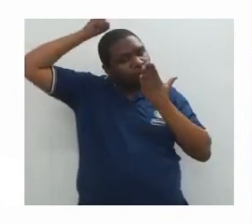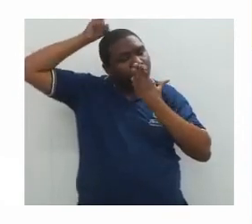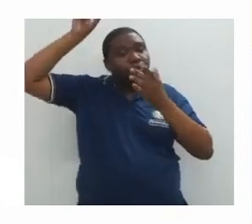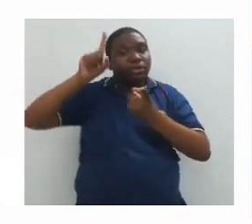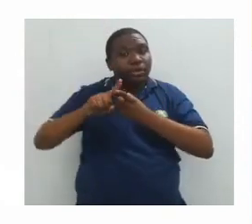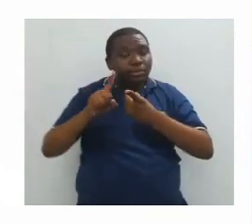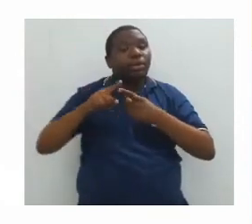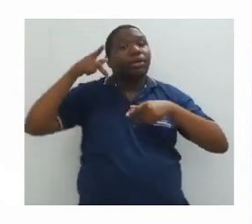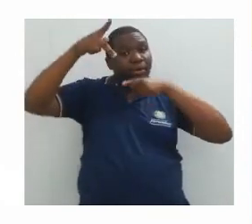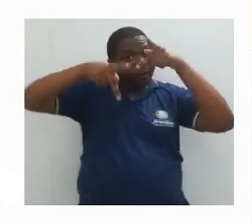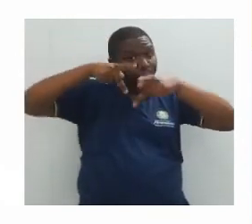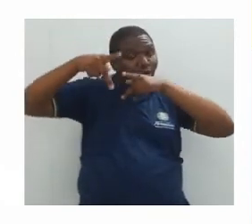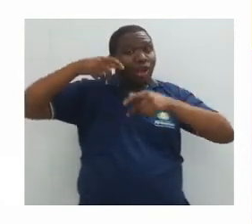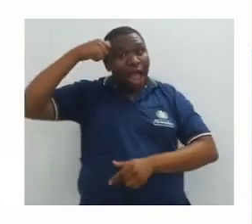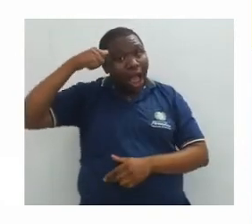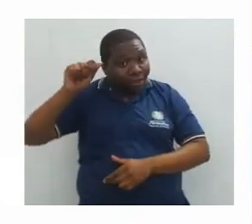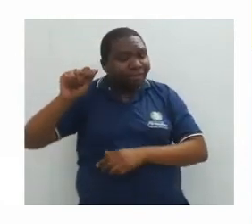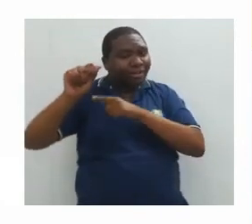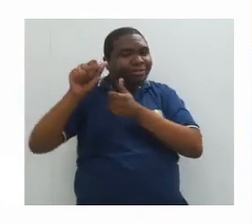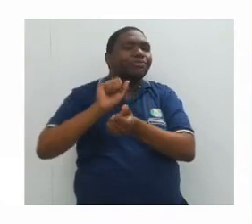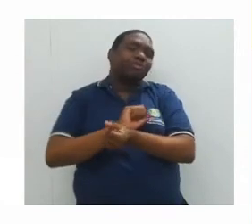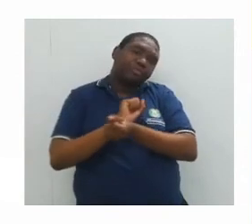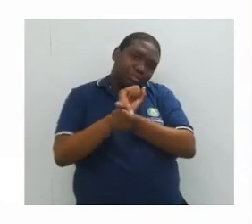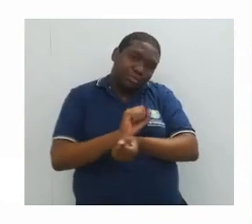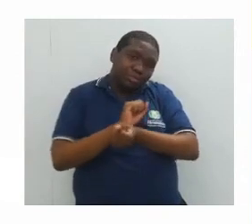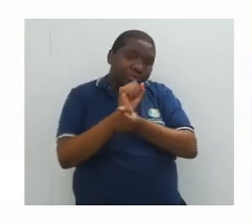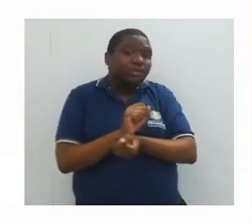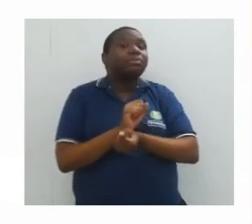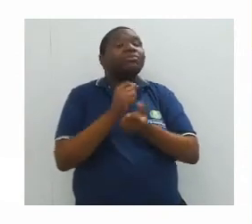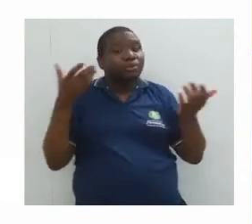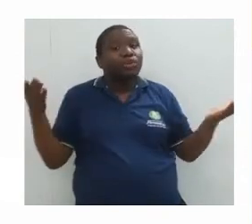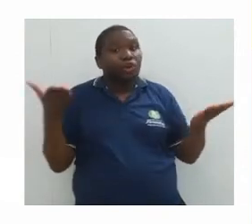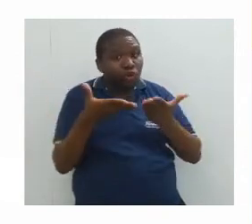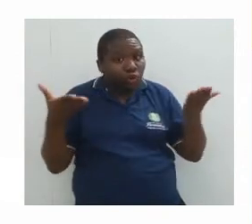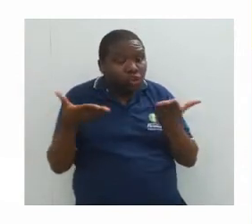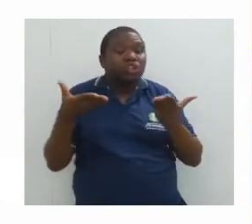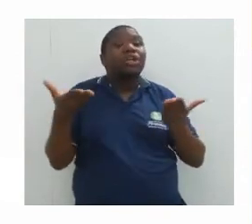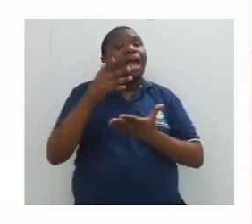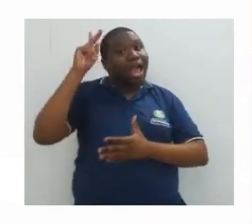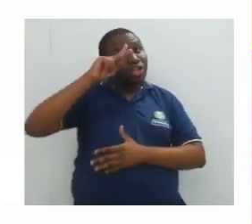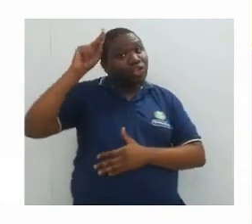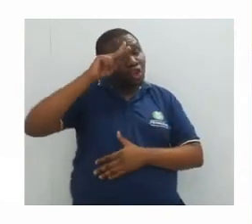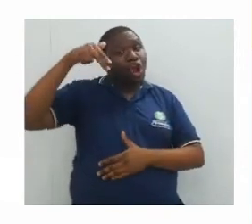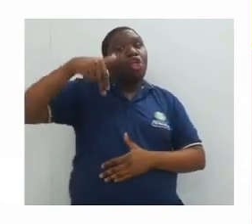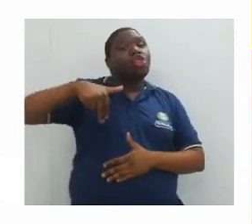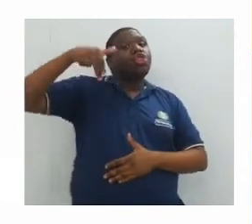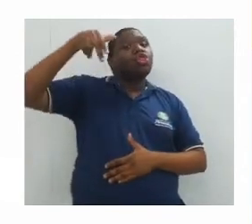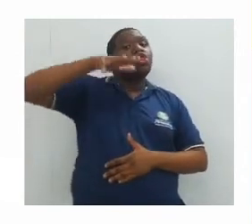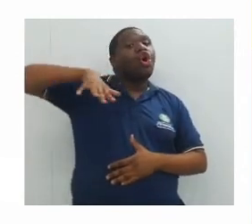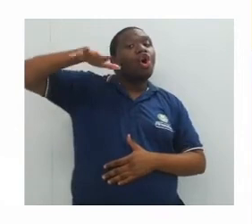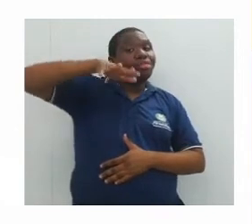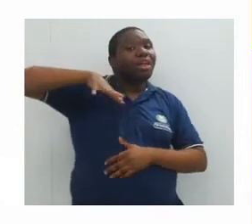dos povos africanos escravizados, que reverberam profundamente da história do Nordeste